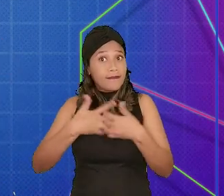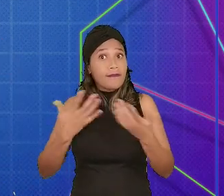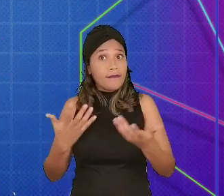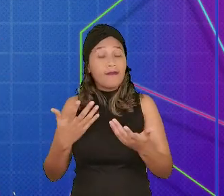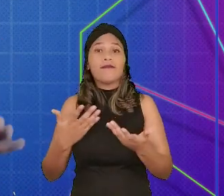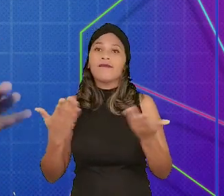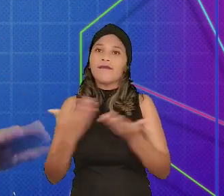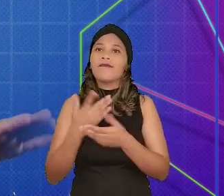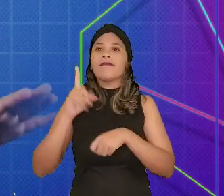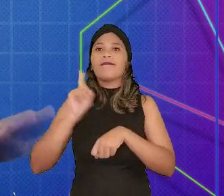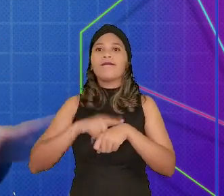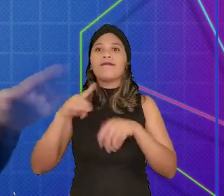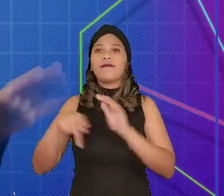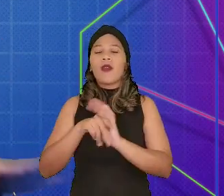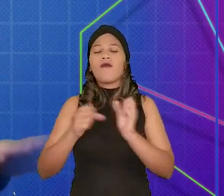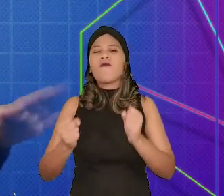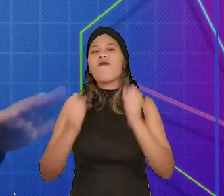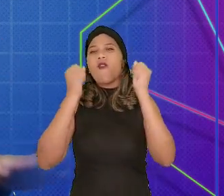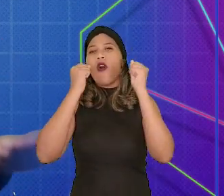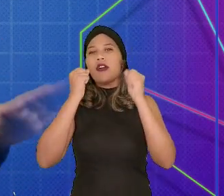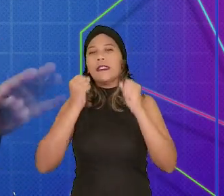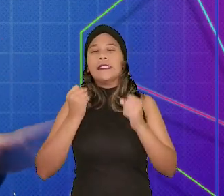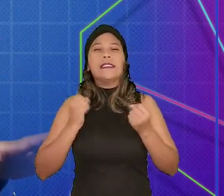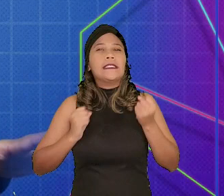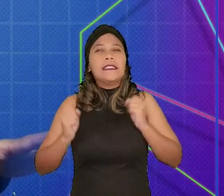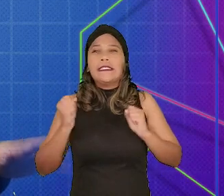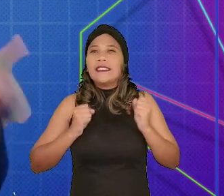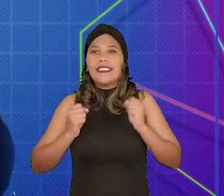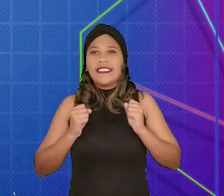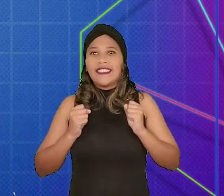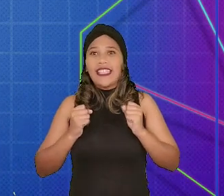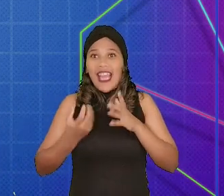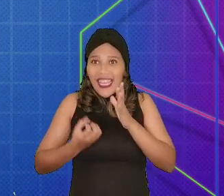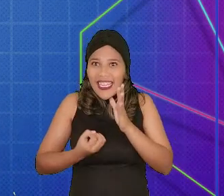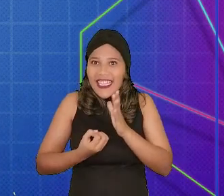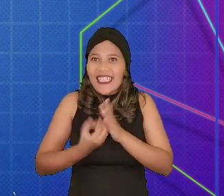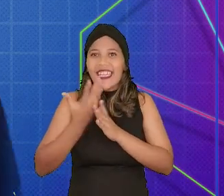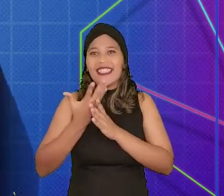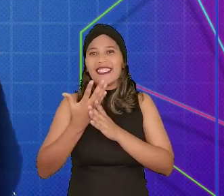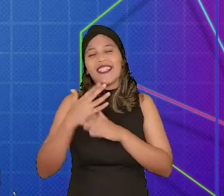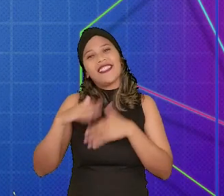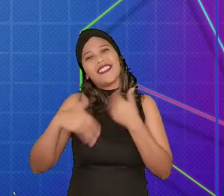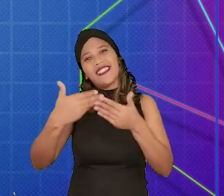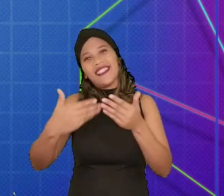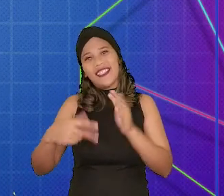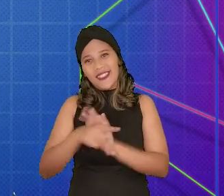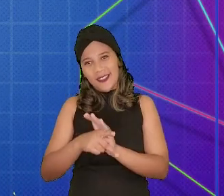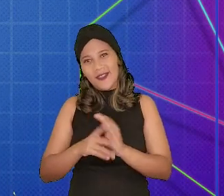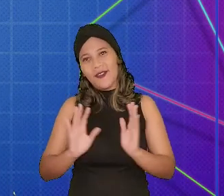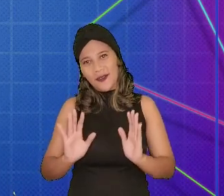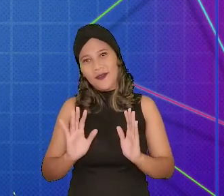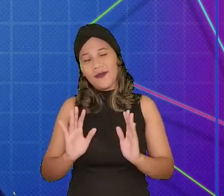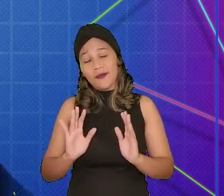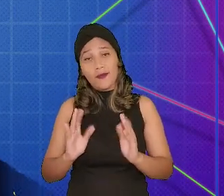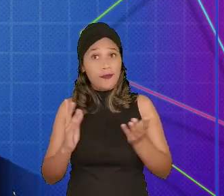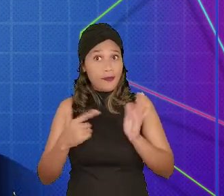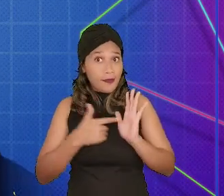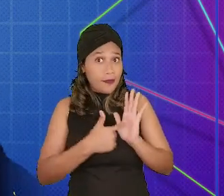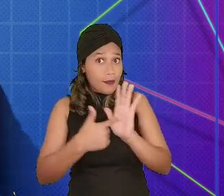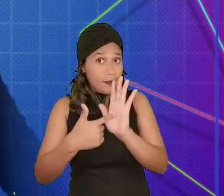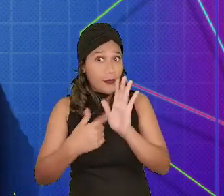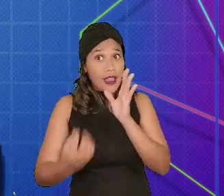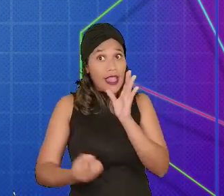das engines, chegou um dos momentos mais esperados desse curso: a criação e o desenvolvimento do jogo. E